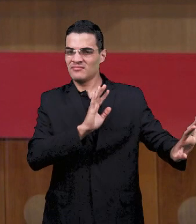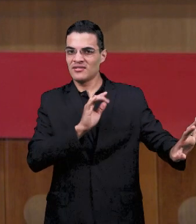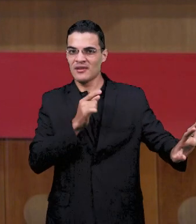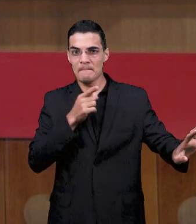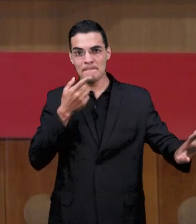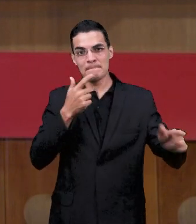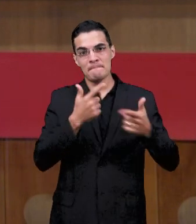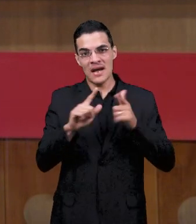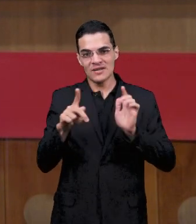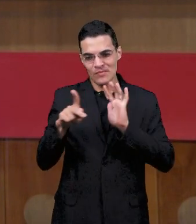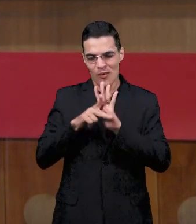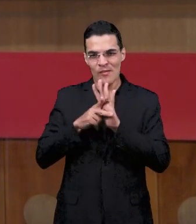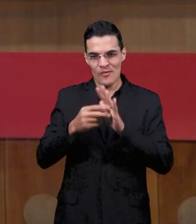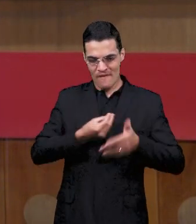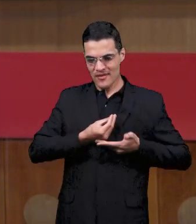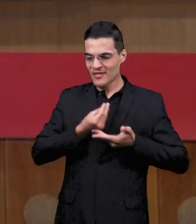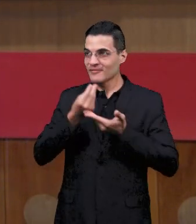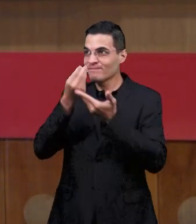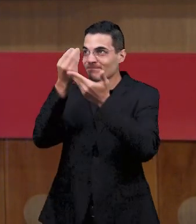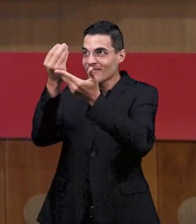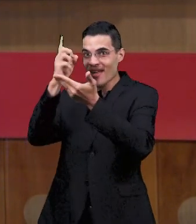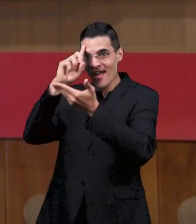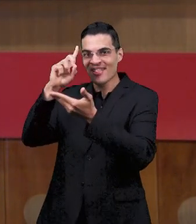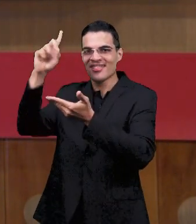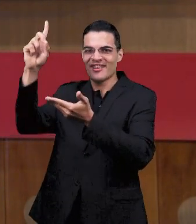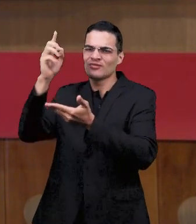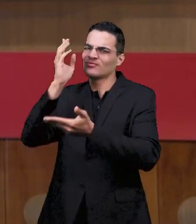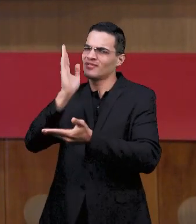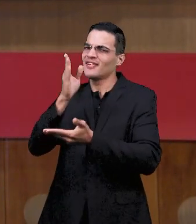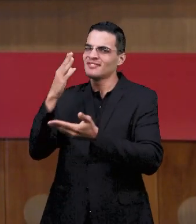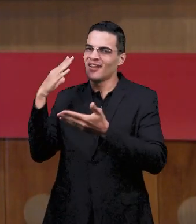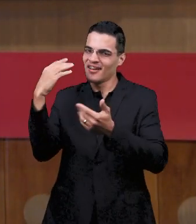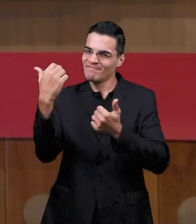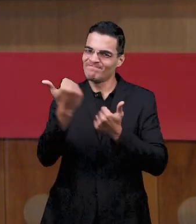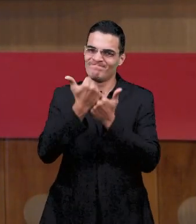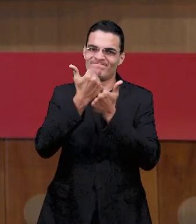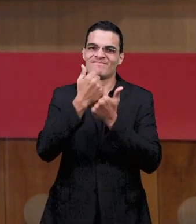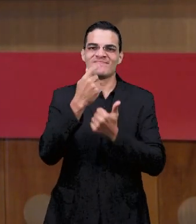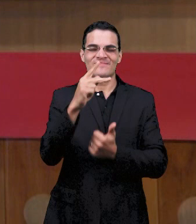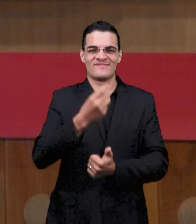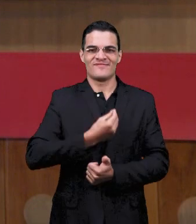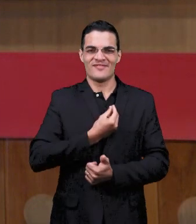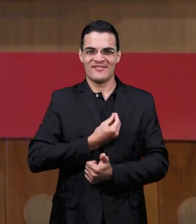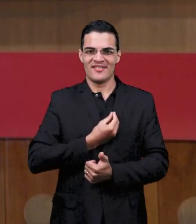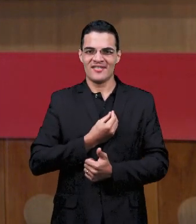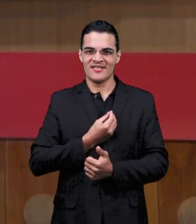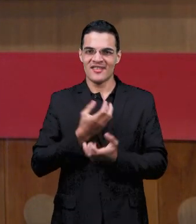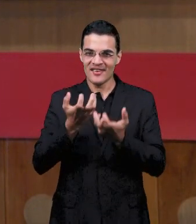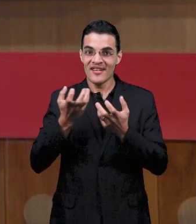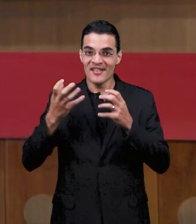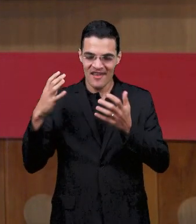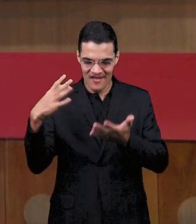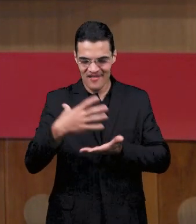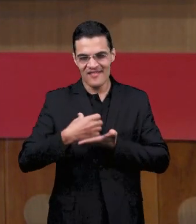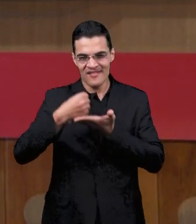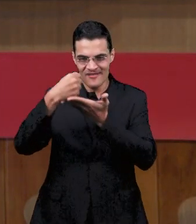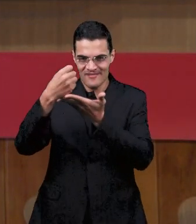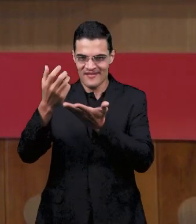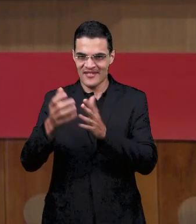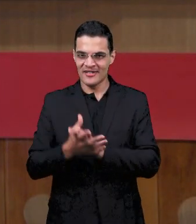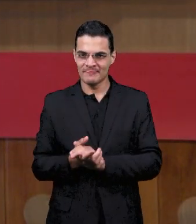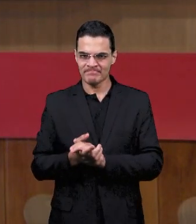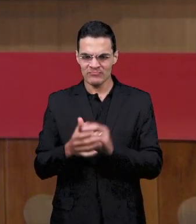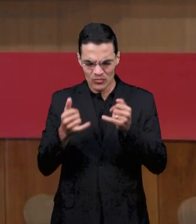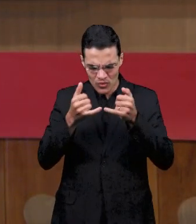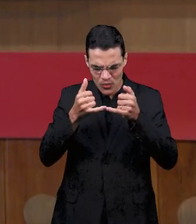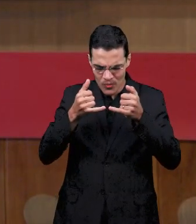Linho fino, puro, sem mistura e resplandecente. Uma igreja que nas